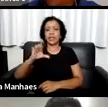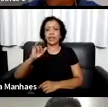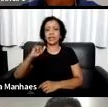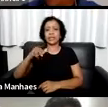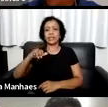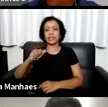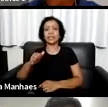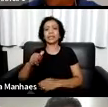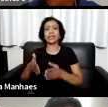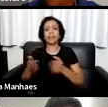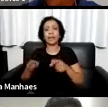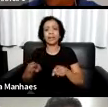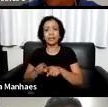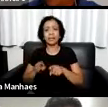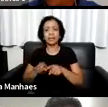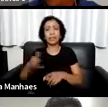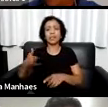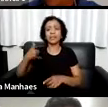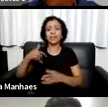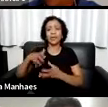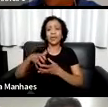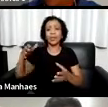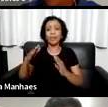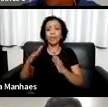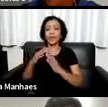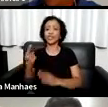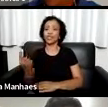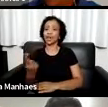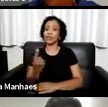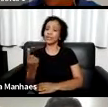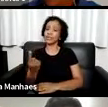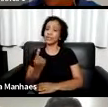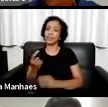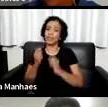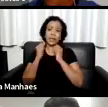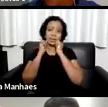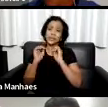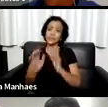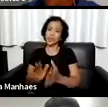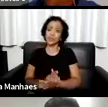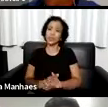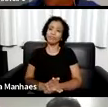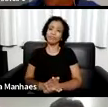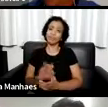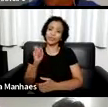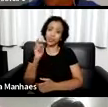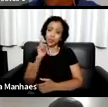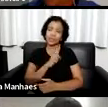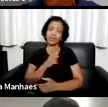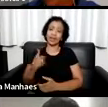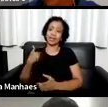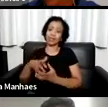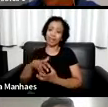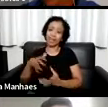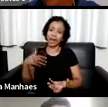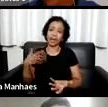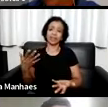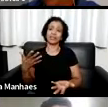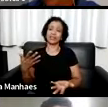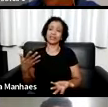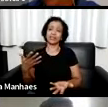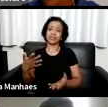Celícia Salles, ela pede pelos idosos que moram sozinhos. Que coisa, irmãos, dificuldade, essas pessoas idosas que